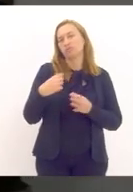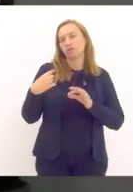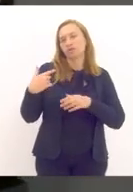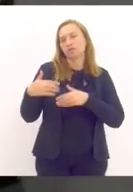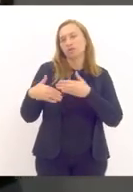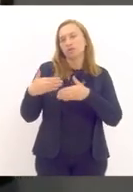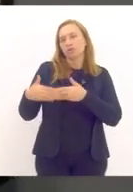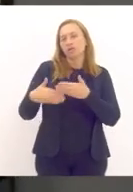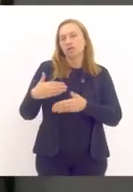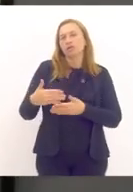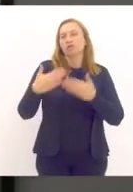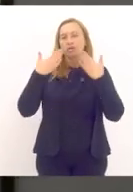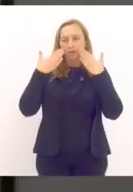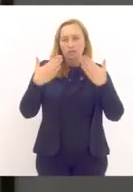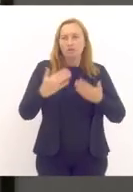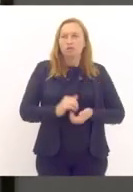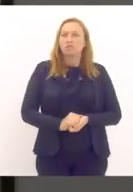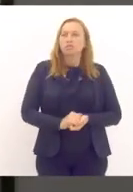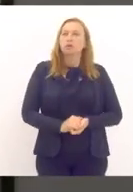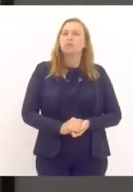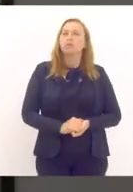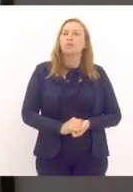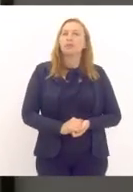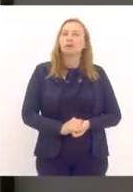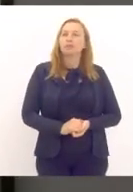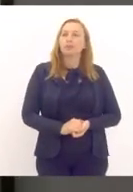olhada nos índices de inflação,